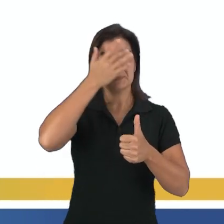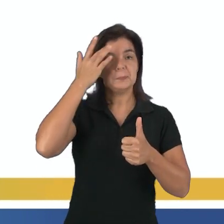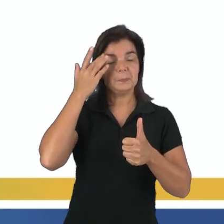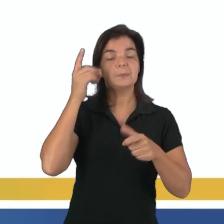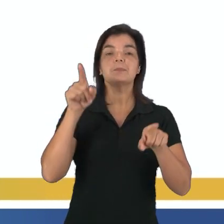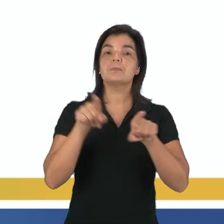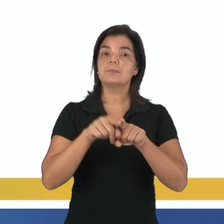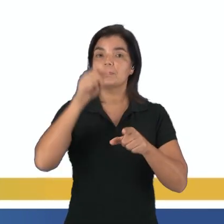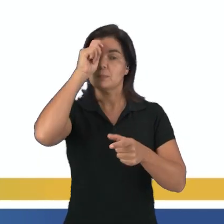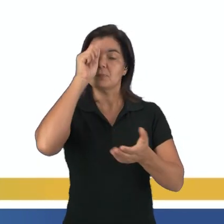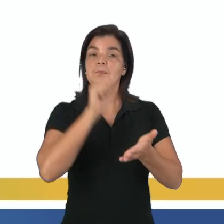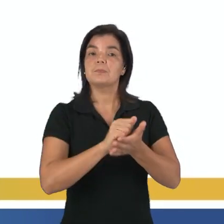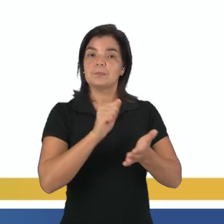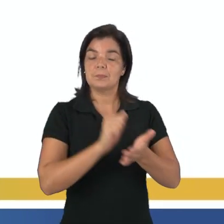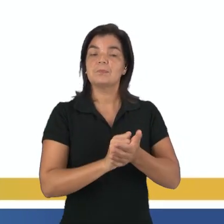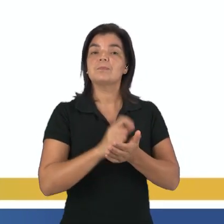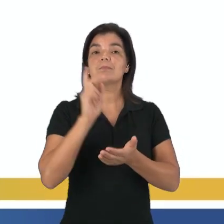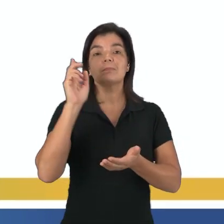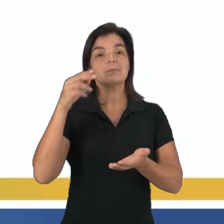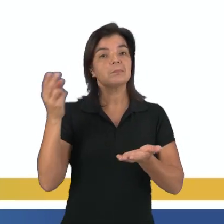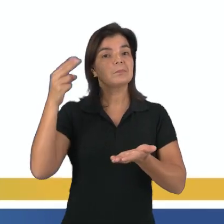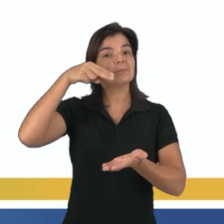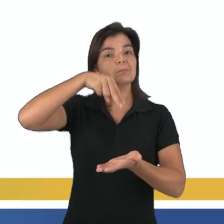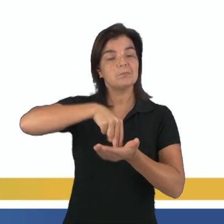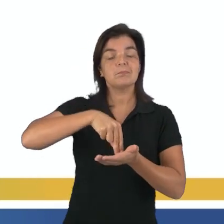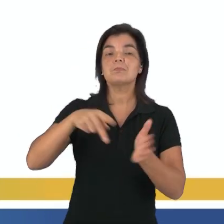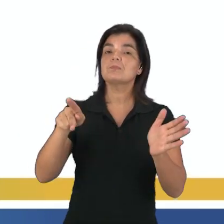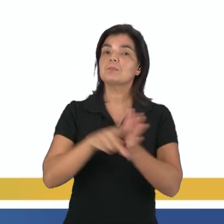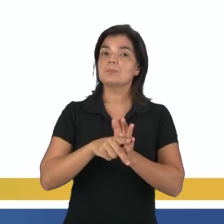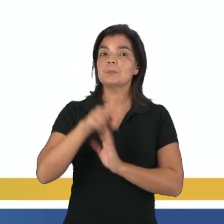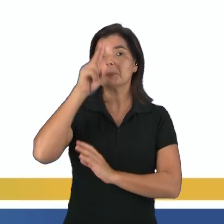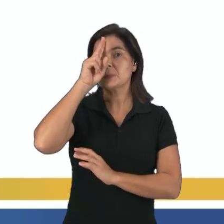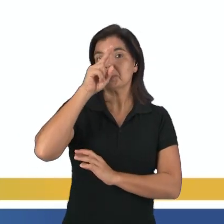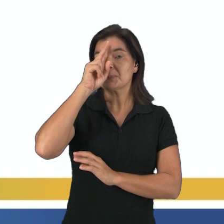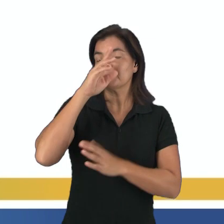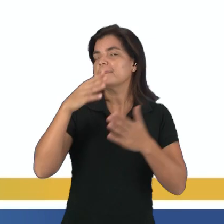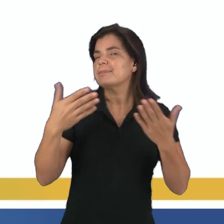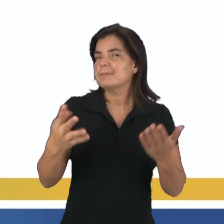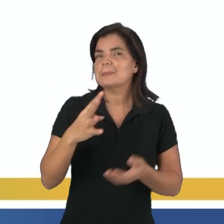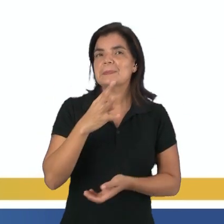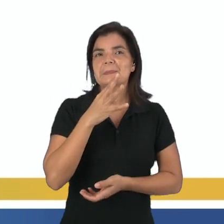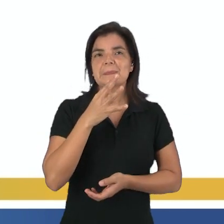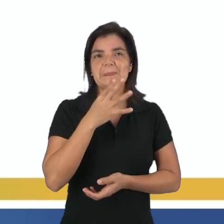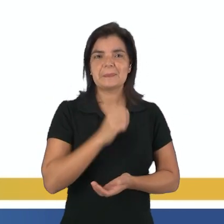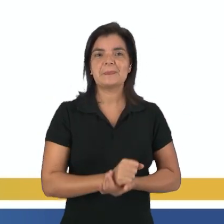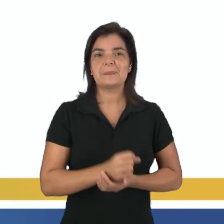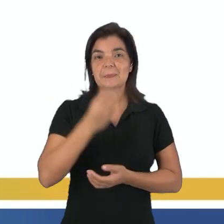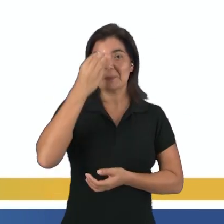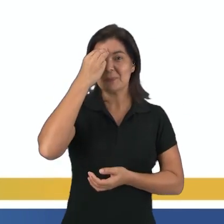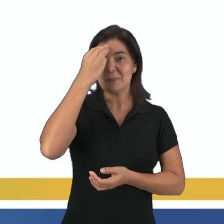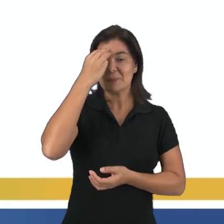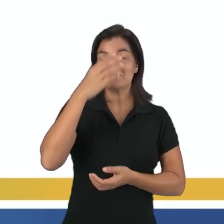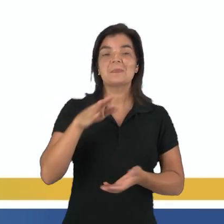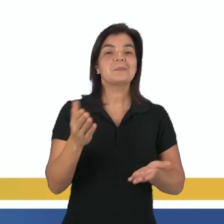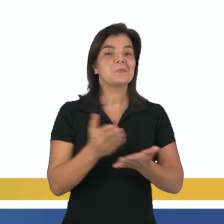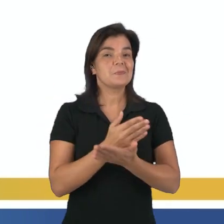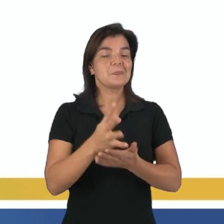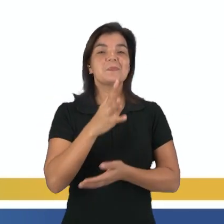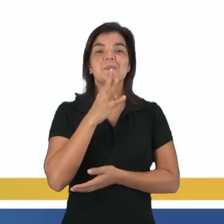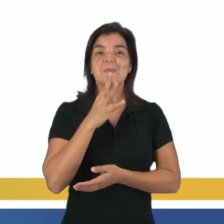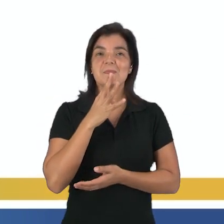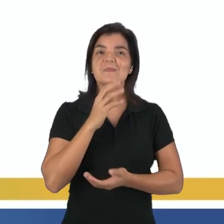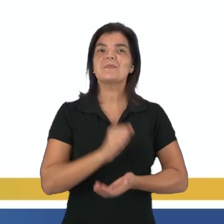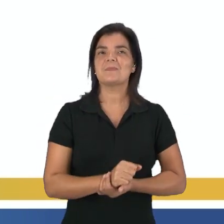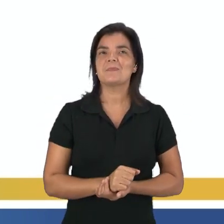pessoa, pois o narrador é o personagem de sua própria história. Que tal conhecer as memórias de alguns conhecidos e se